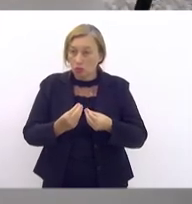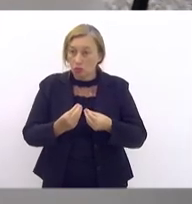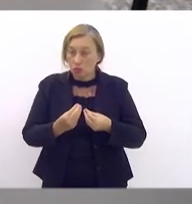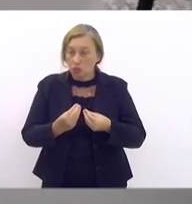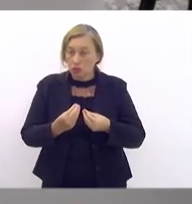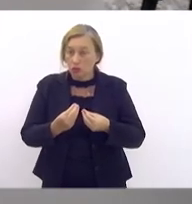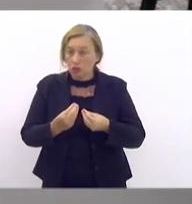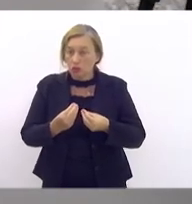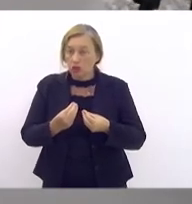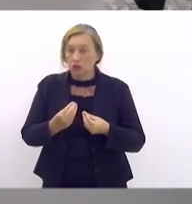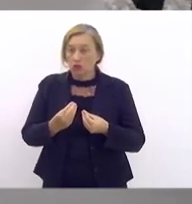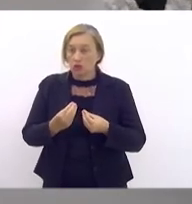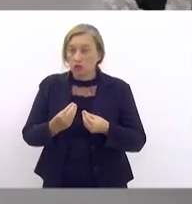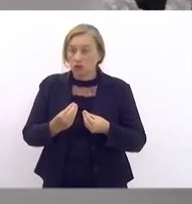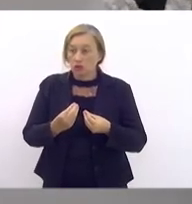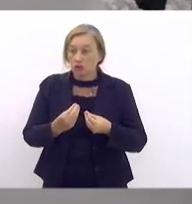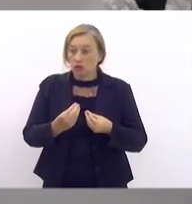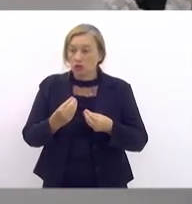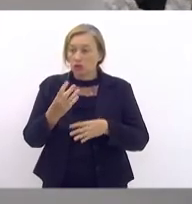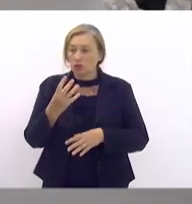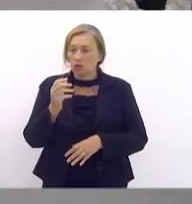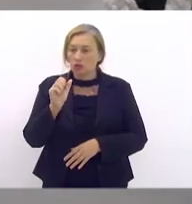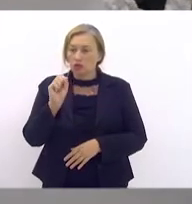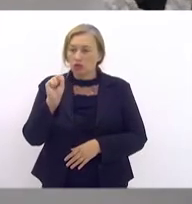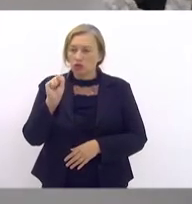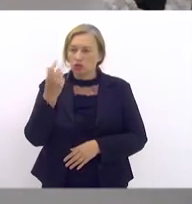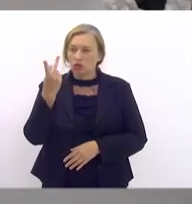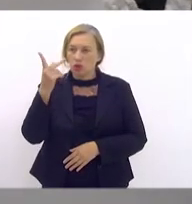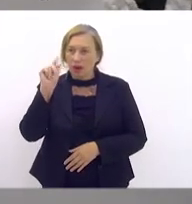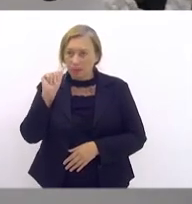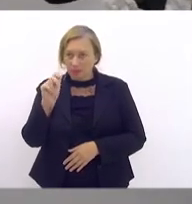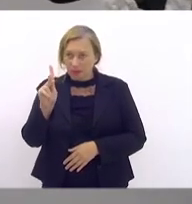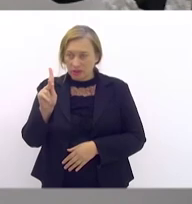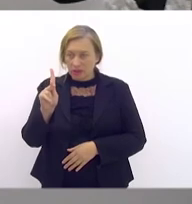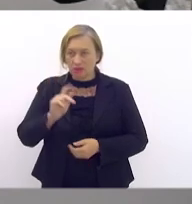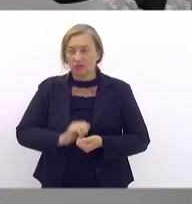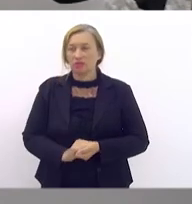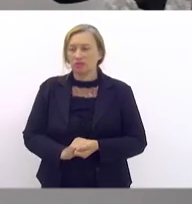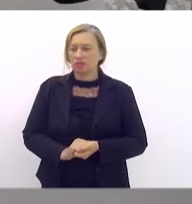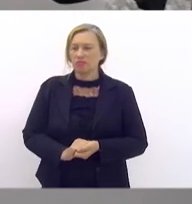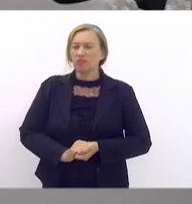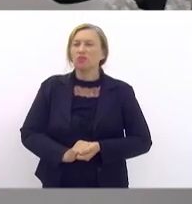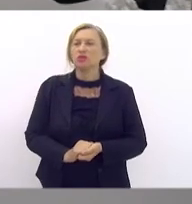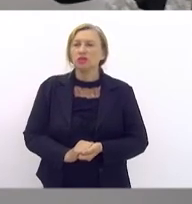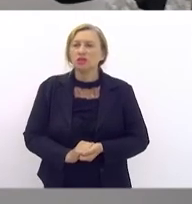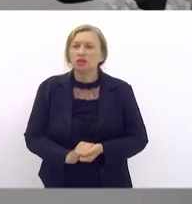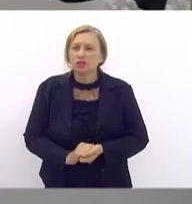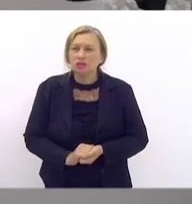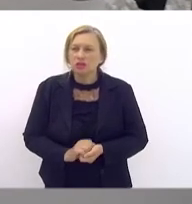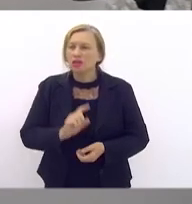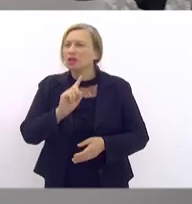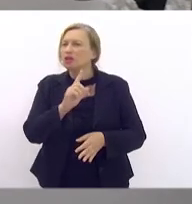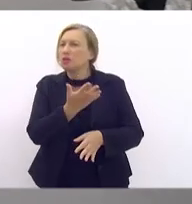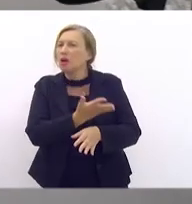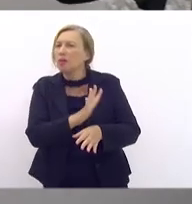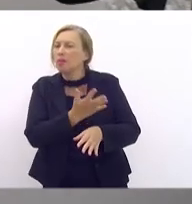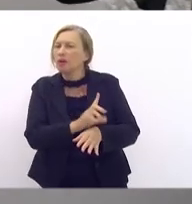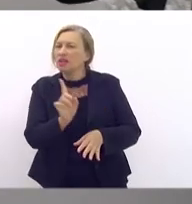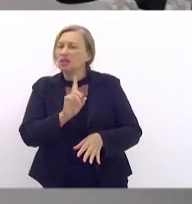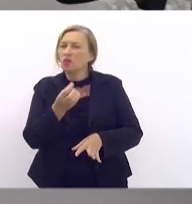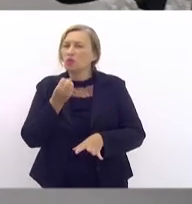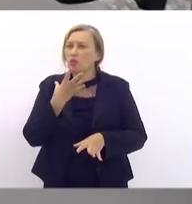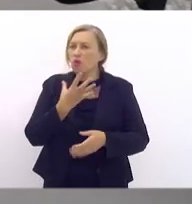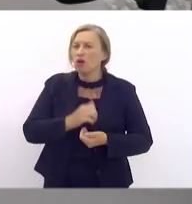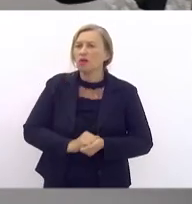up porque isso era um show up é uma prática extremamente eh não recomendada e